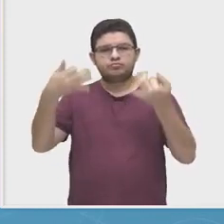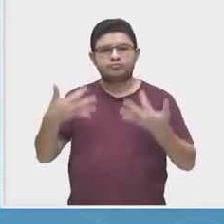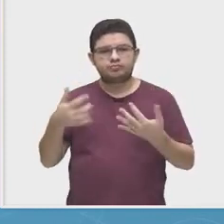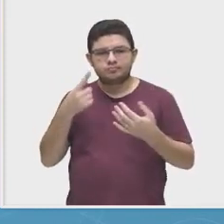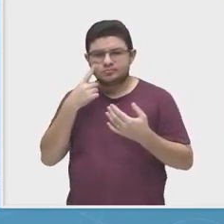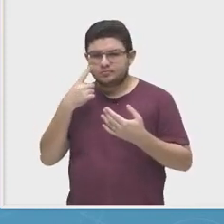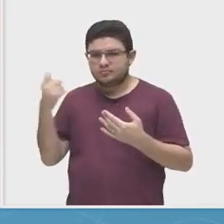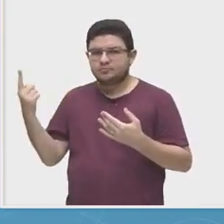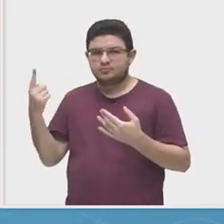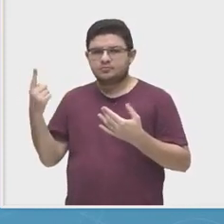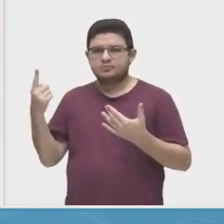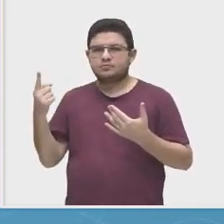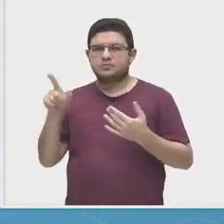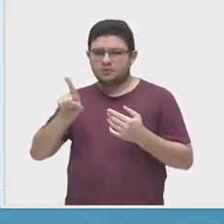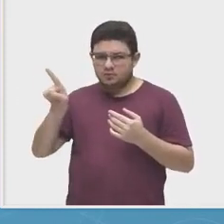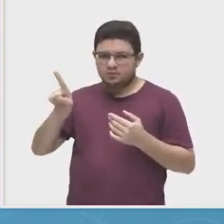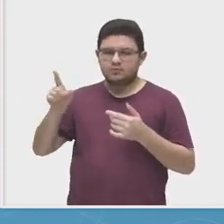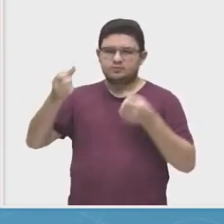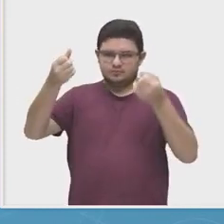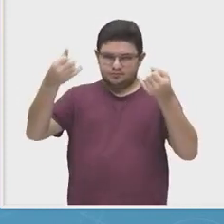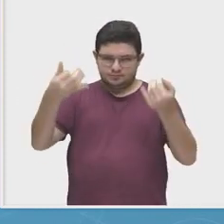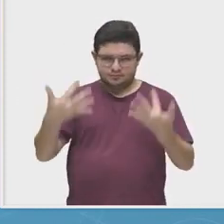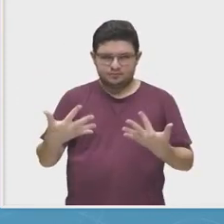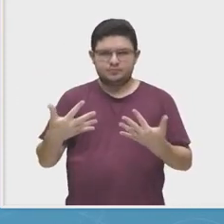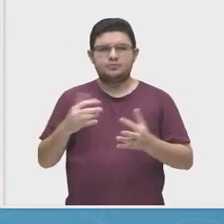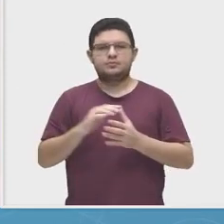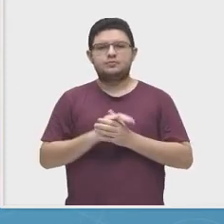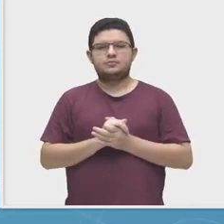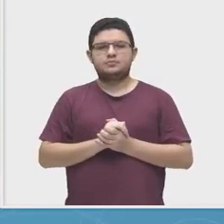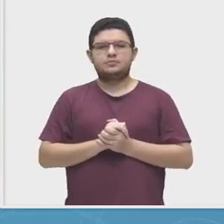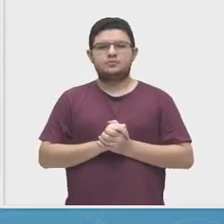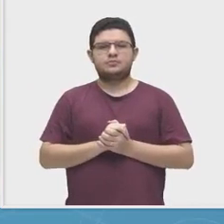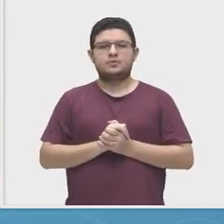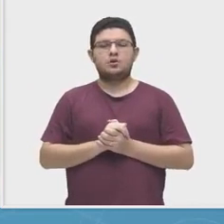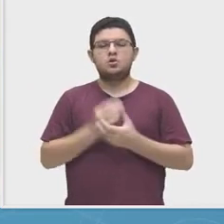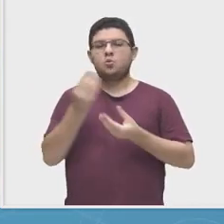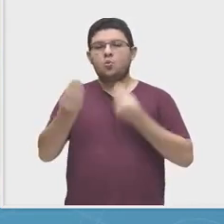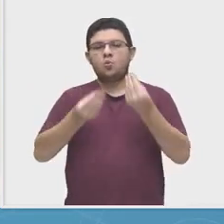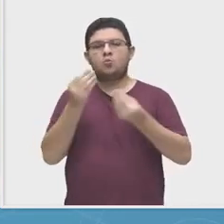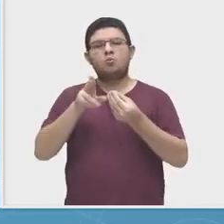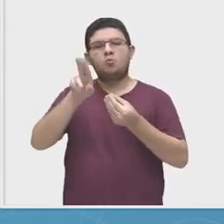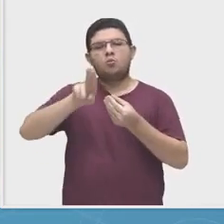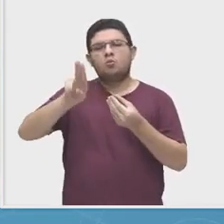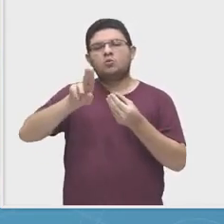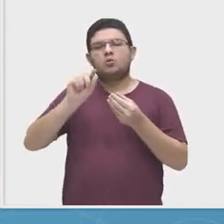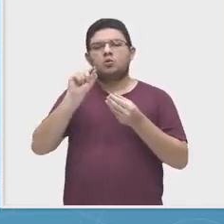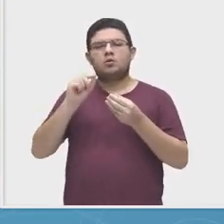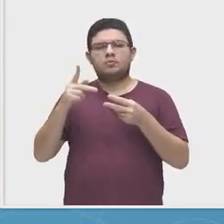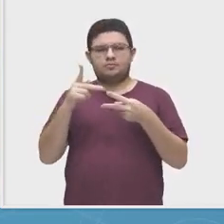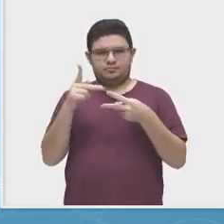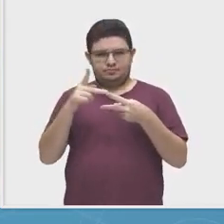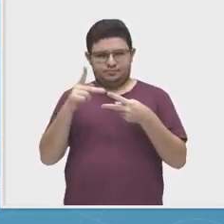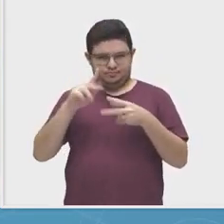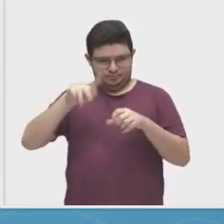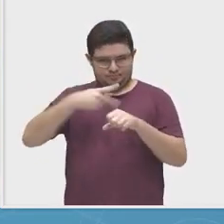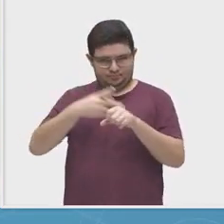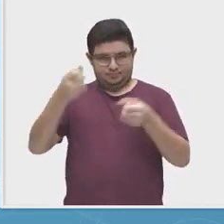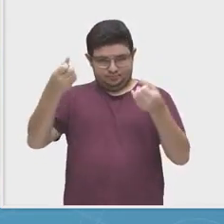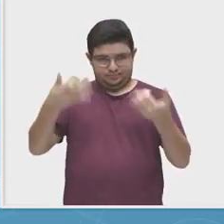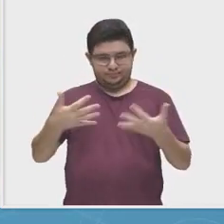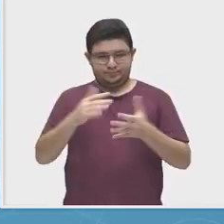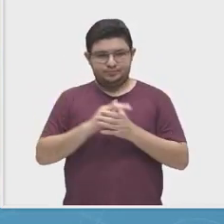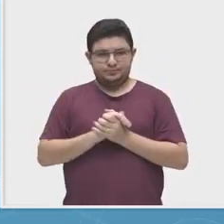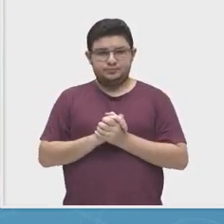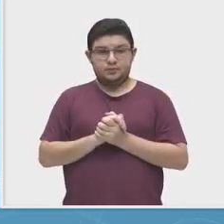informação importante, que é aquela ideia da preposição, das preposições sendo utilizada como pirâmide, tá? Nas letras A e